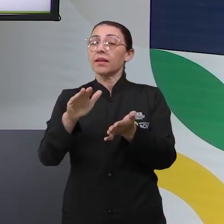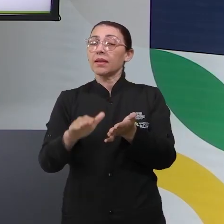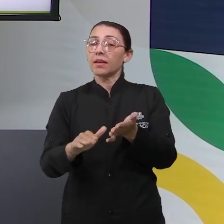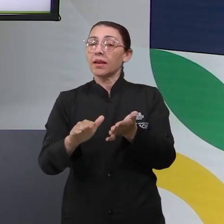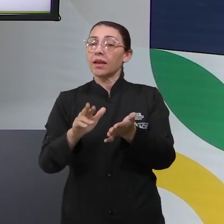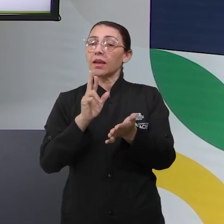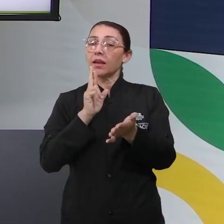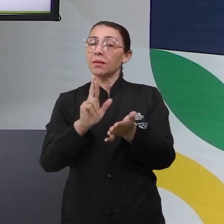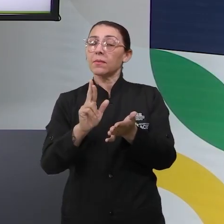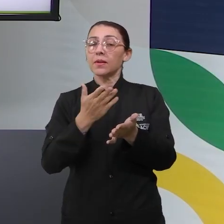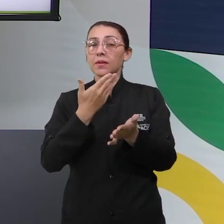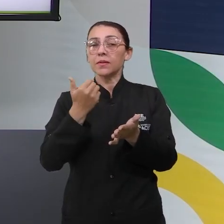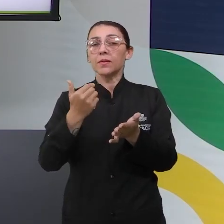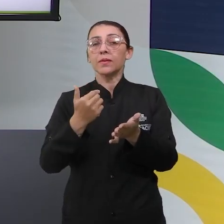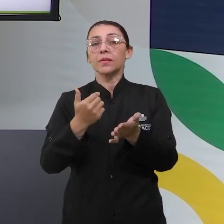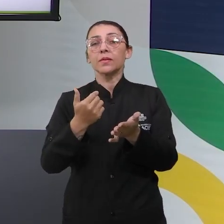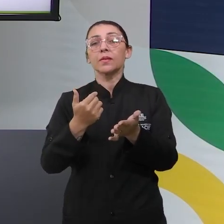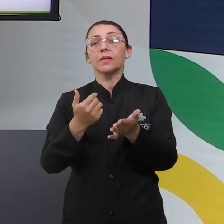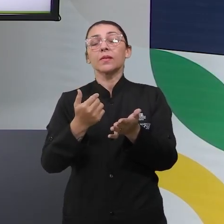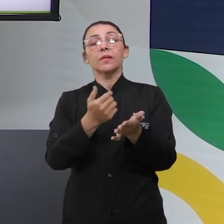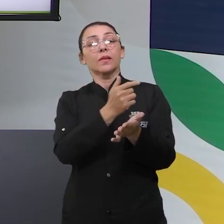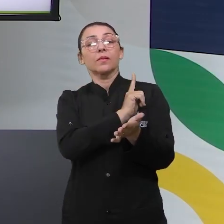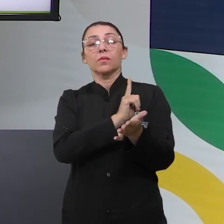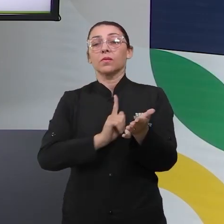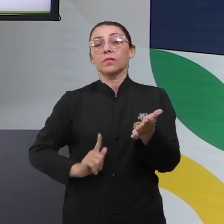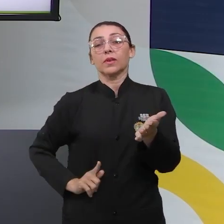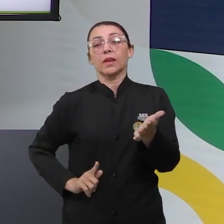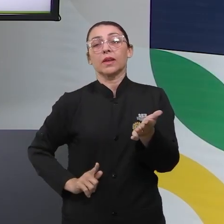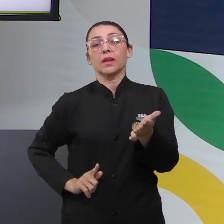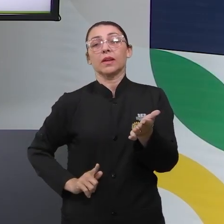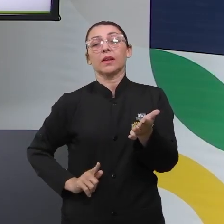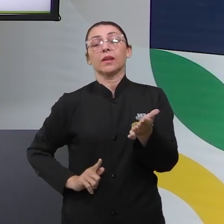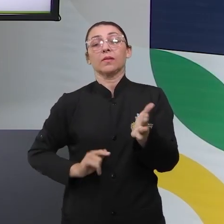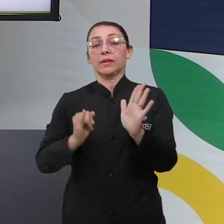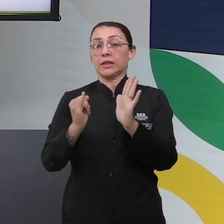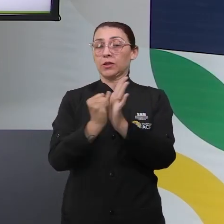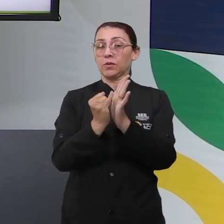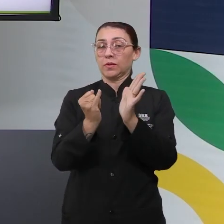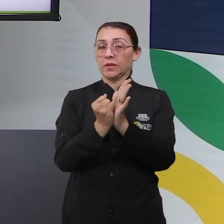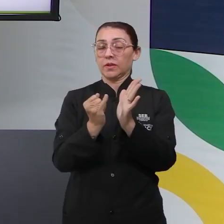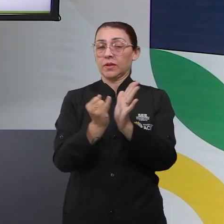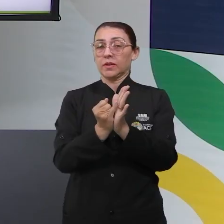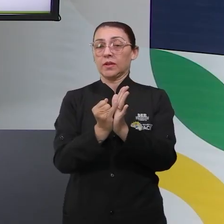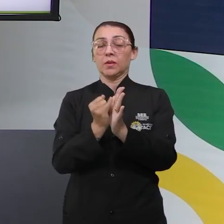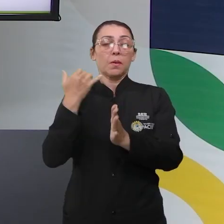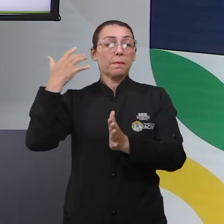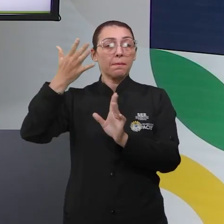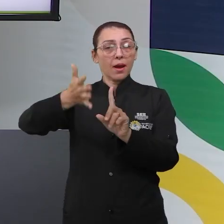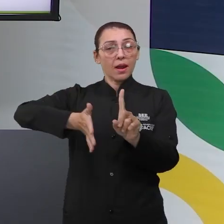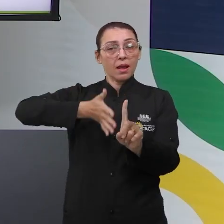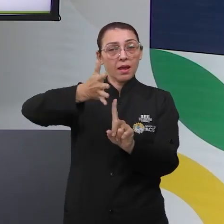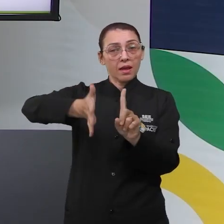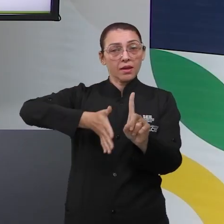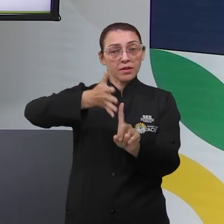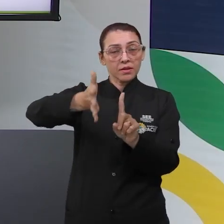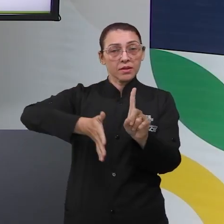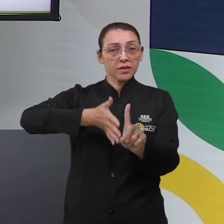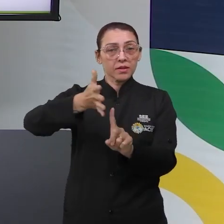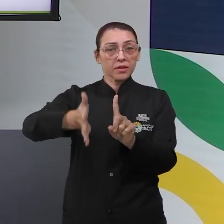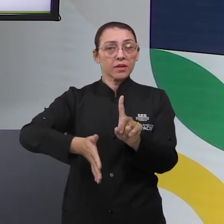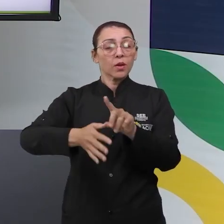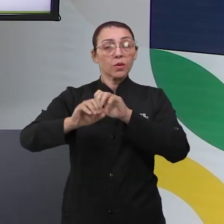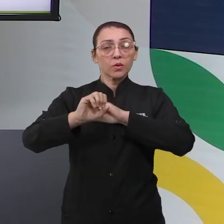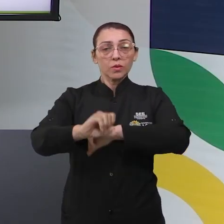essas questões? Os poderes públicos, né? As intervenções por meio de palestras,